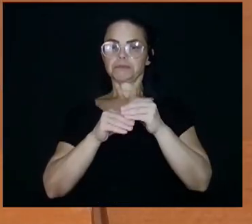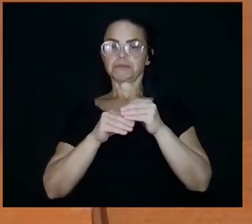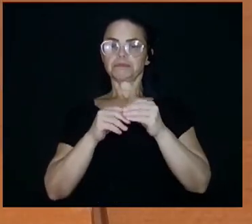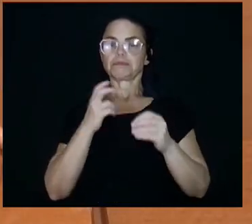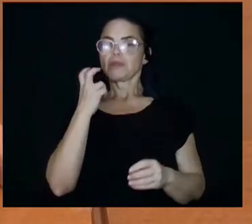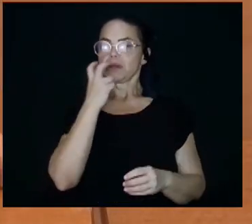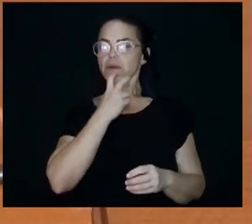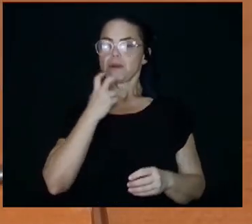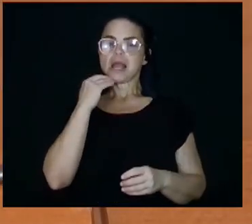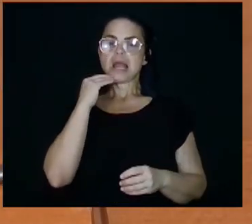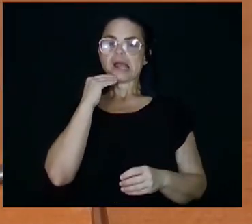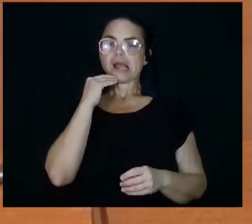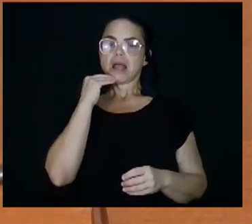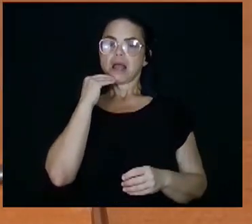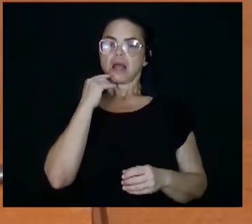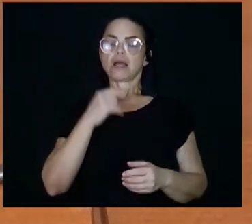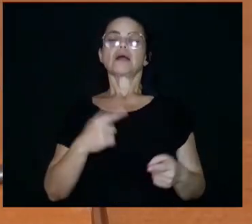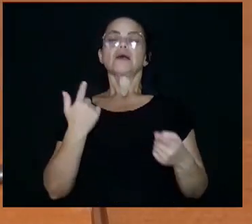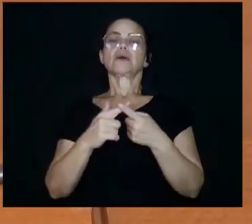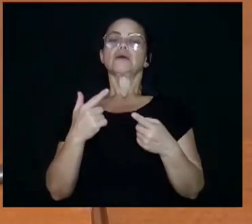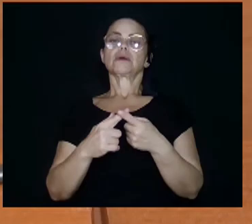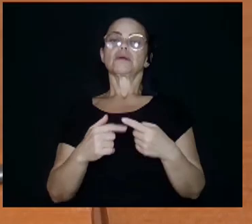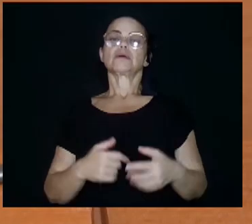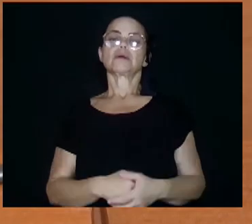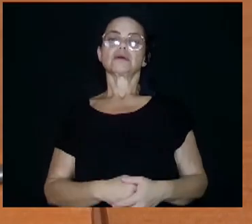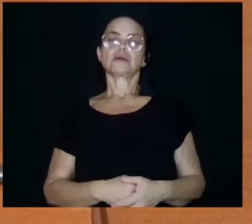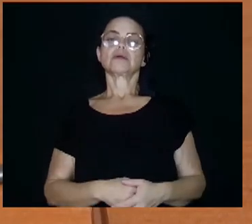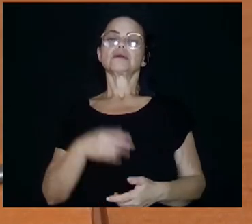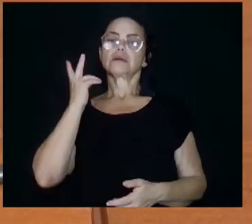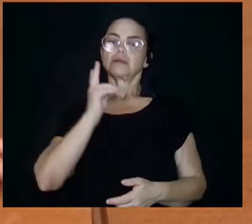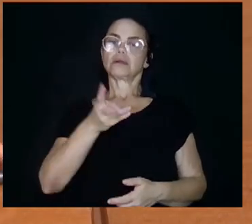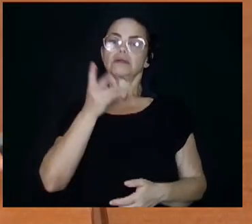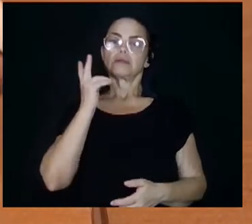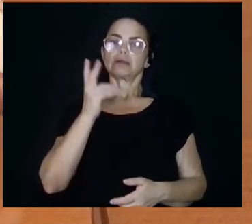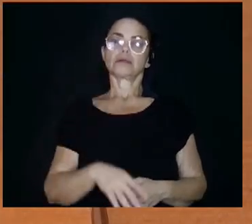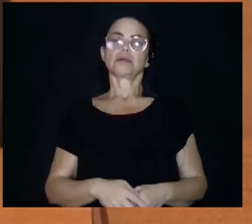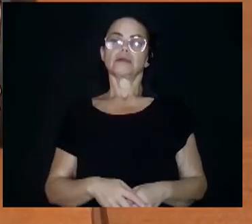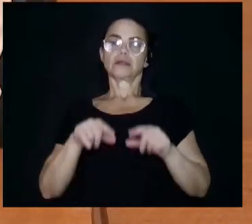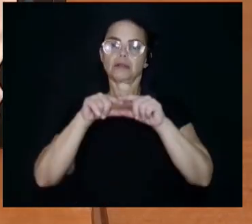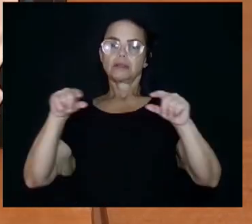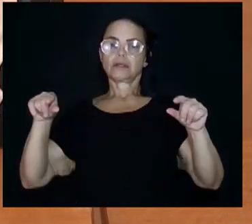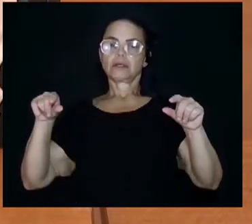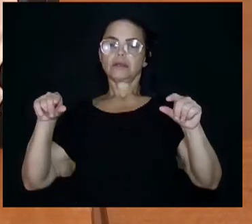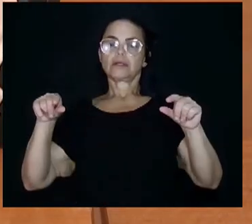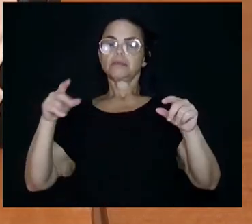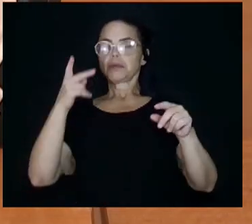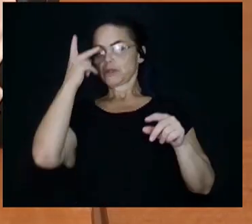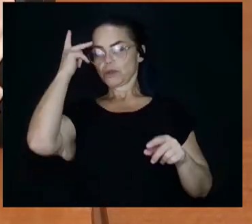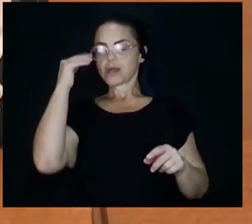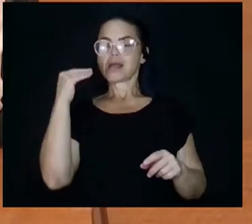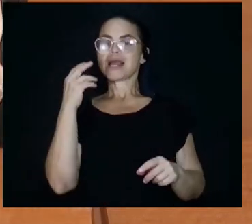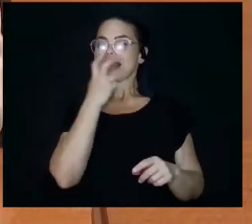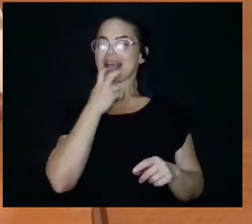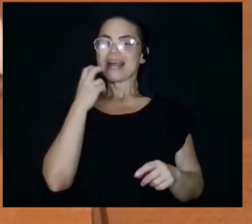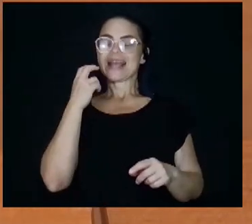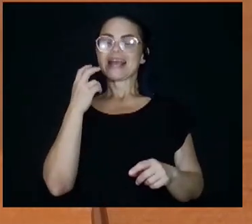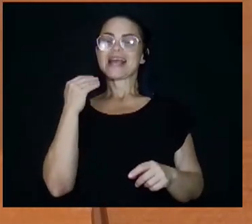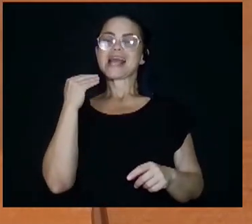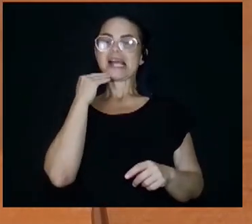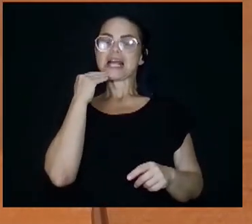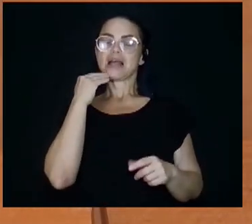ouvinte, até porque entre nós, geralmente se completar, vai completar errado. Sempre isso. E os